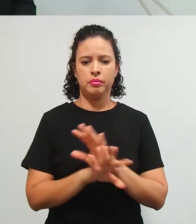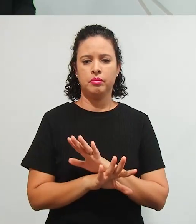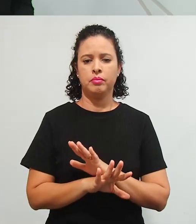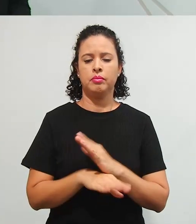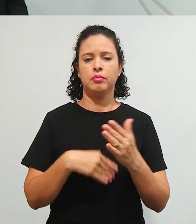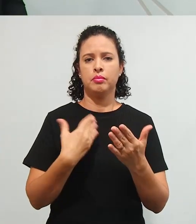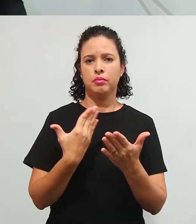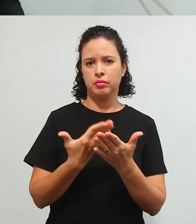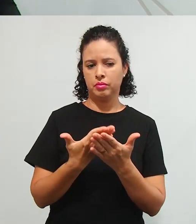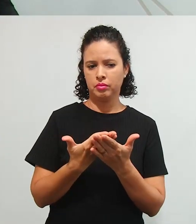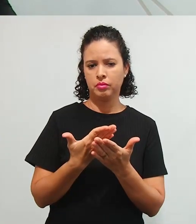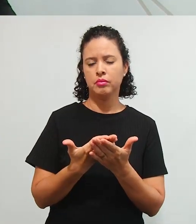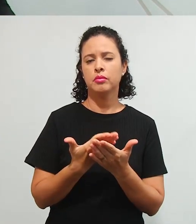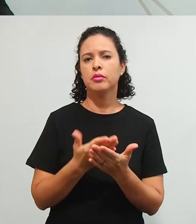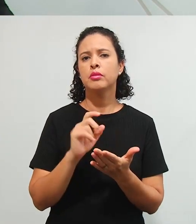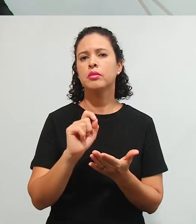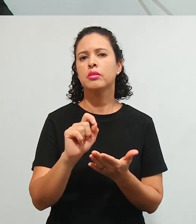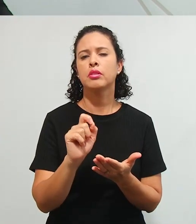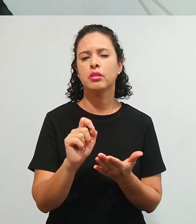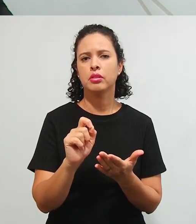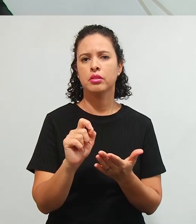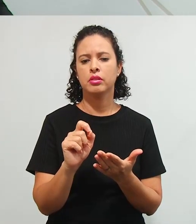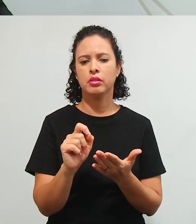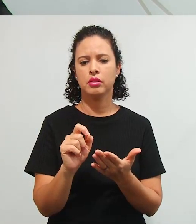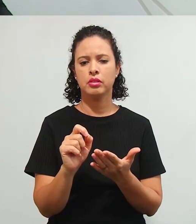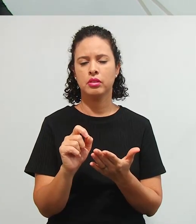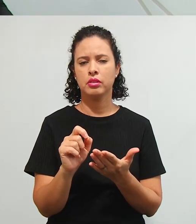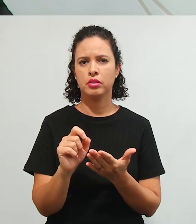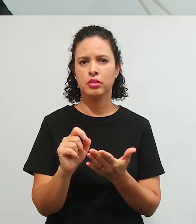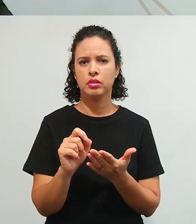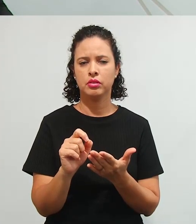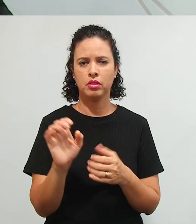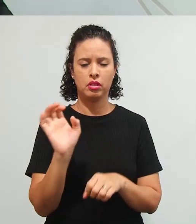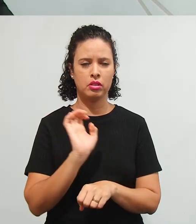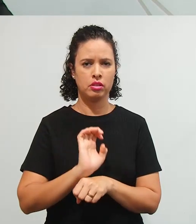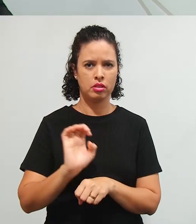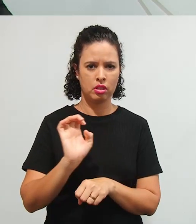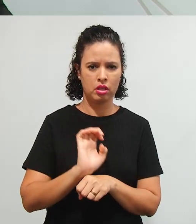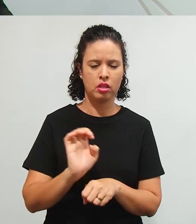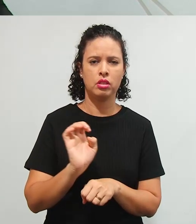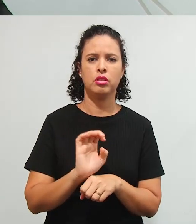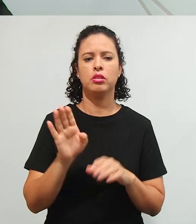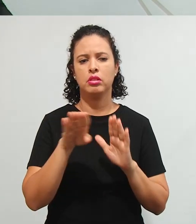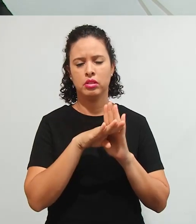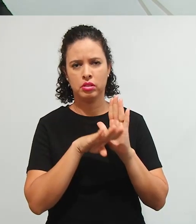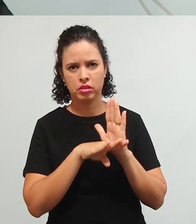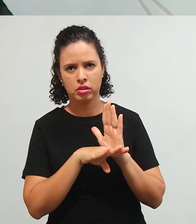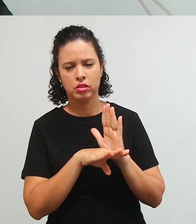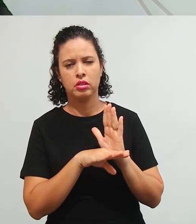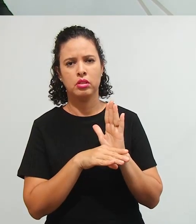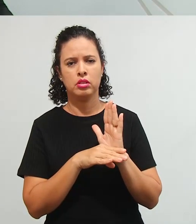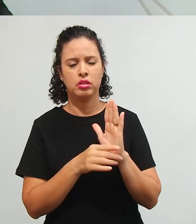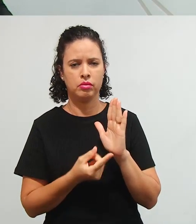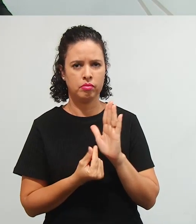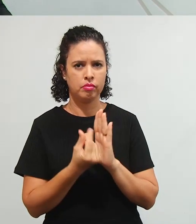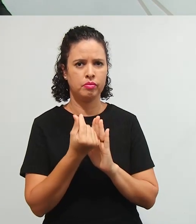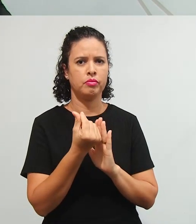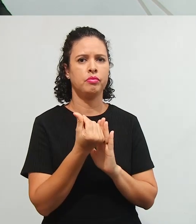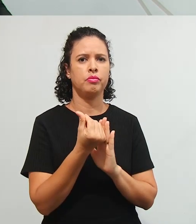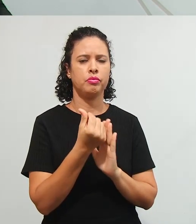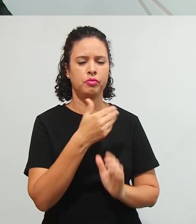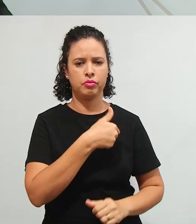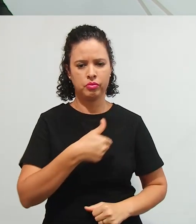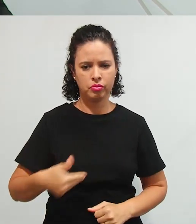finalizamos aqui a parte de estágios da receita pública